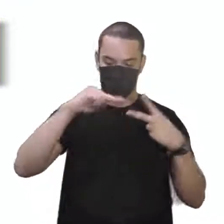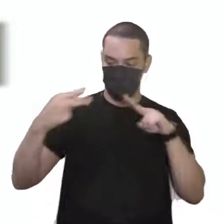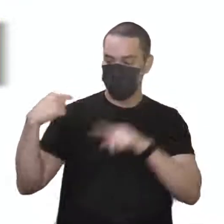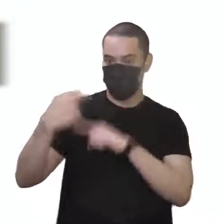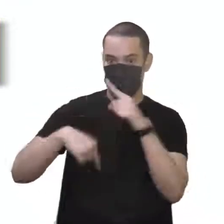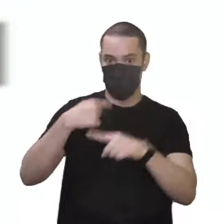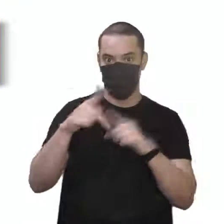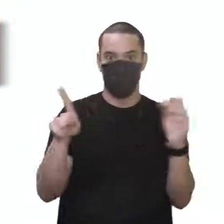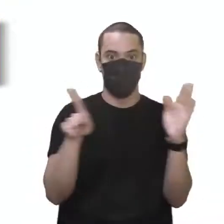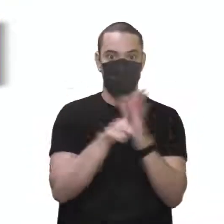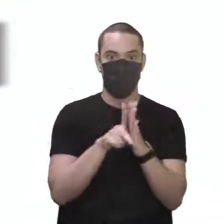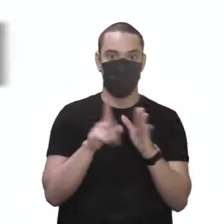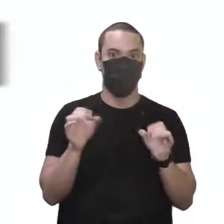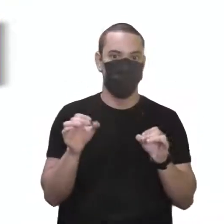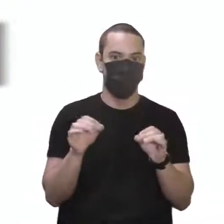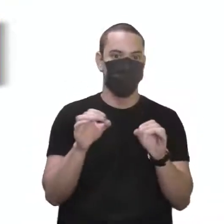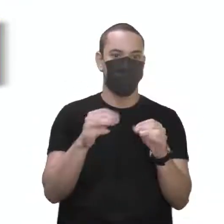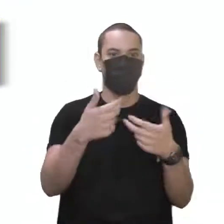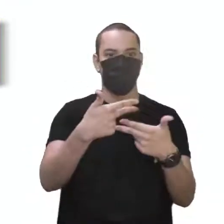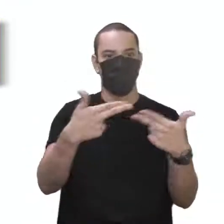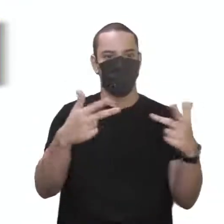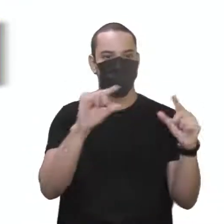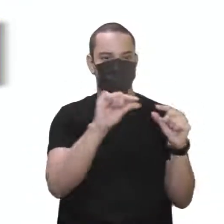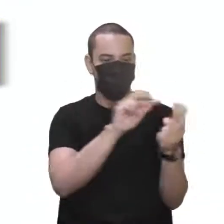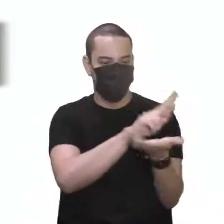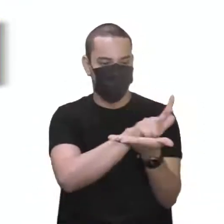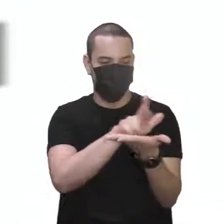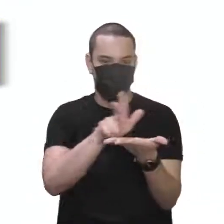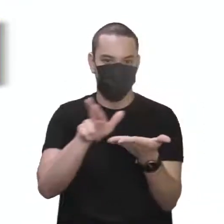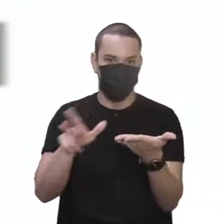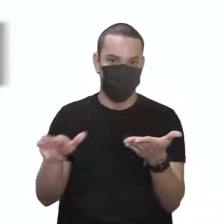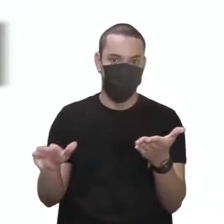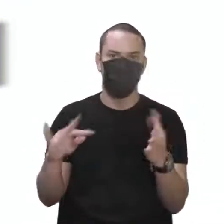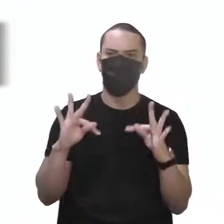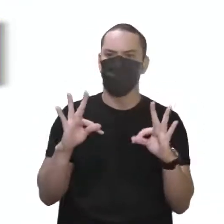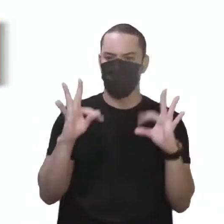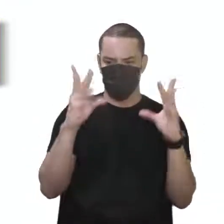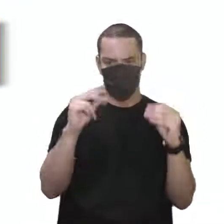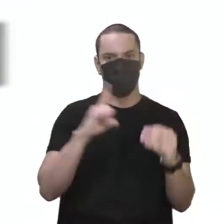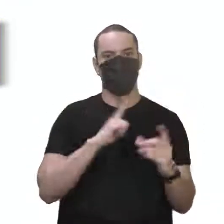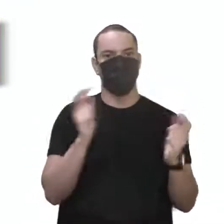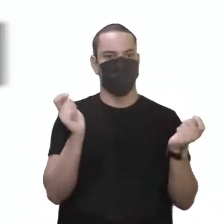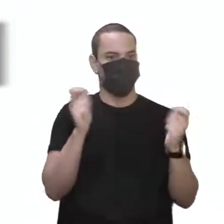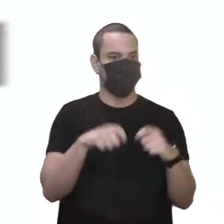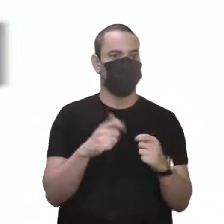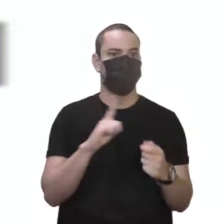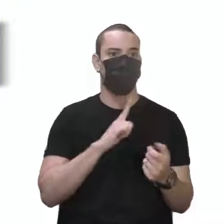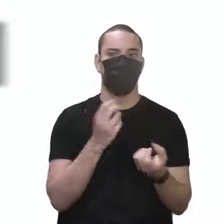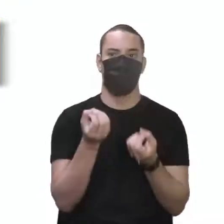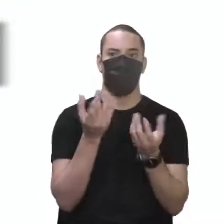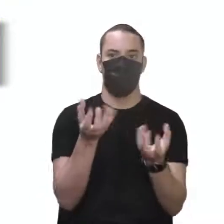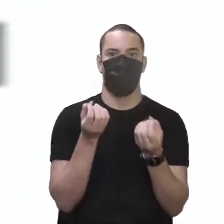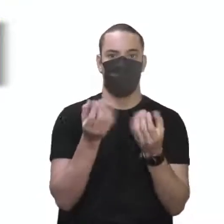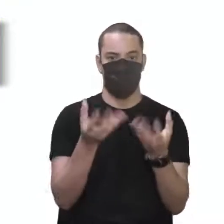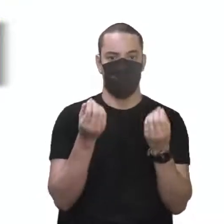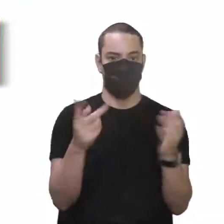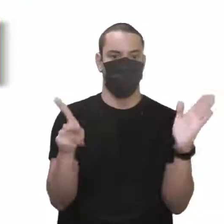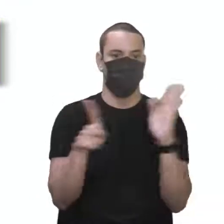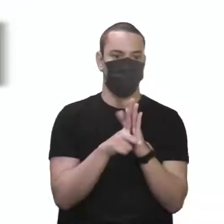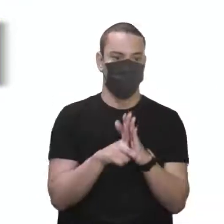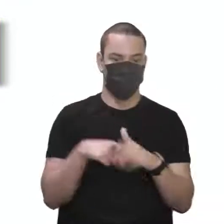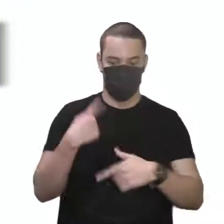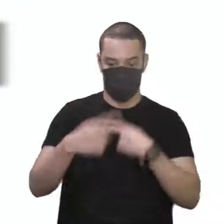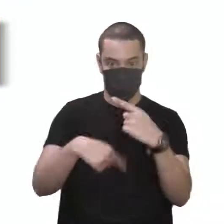micro-organismos. Sim, nós falamos que todos os organismos apresentam uma informação que vai ser passada para